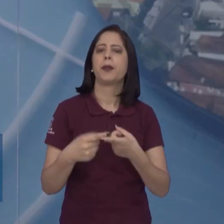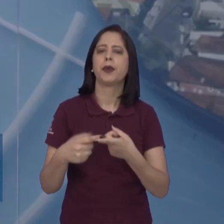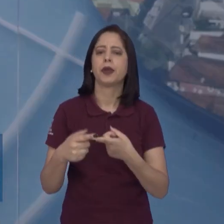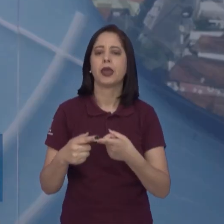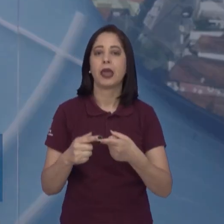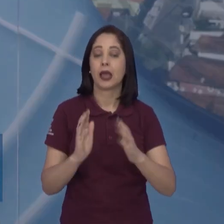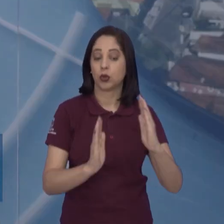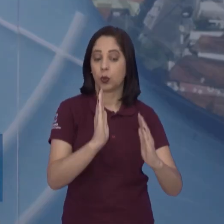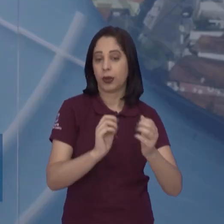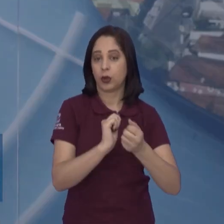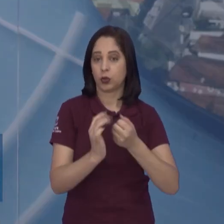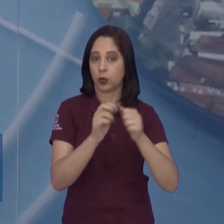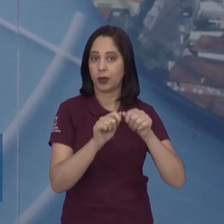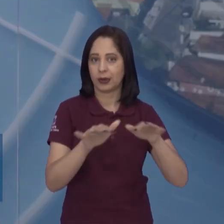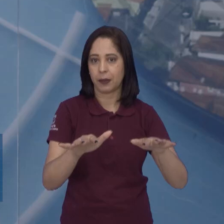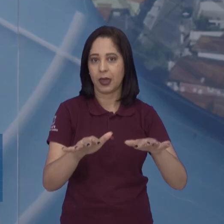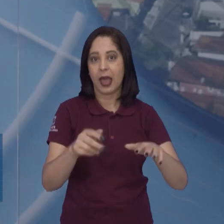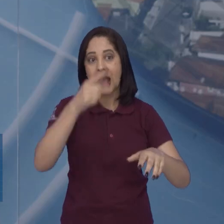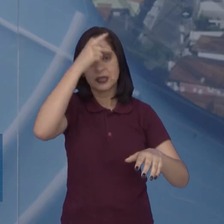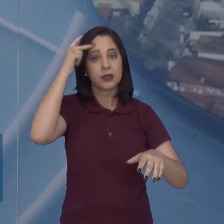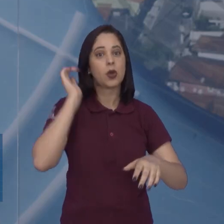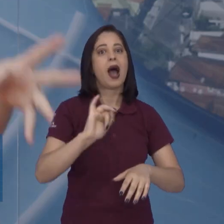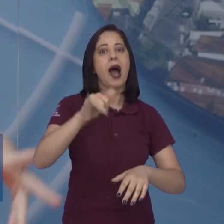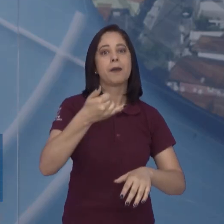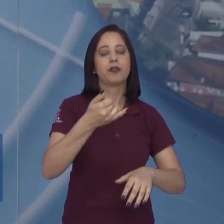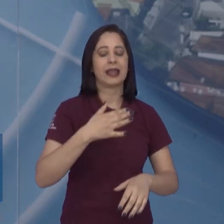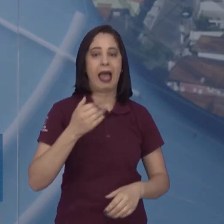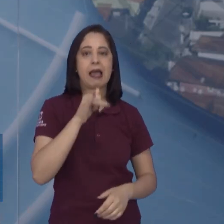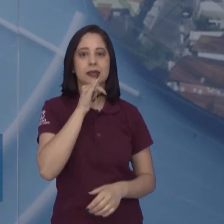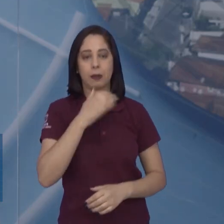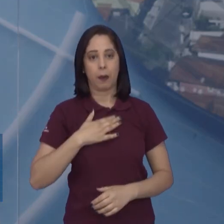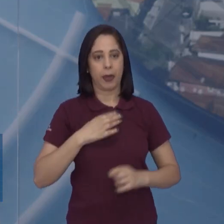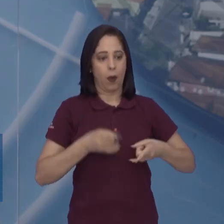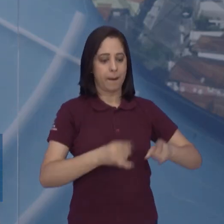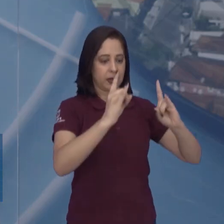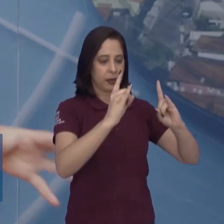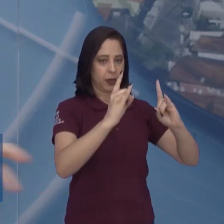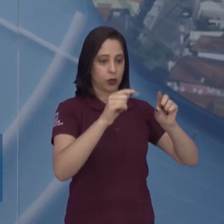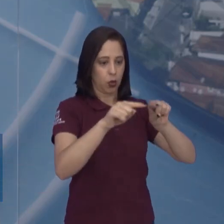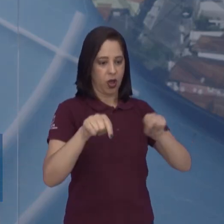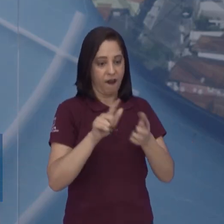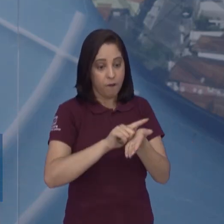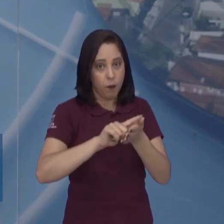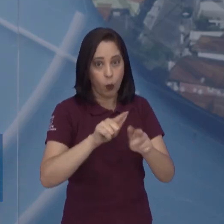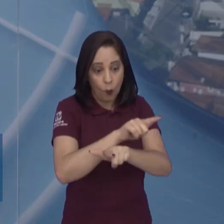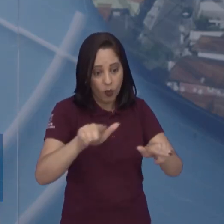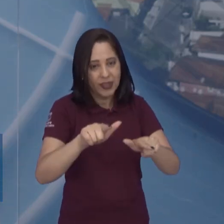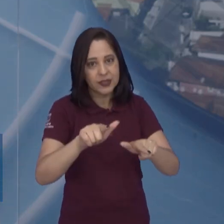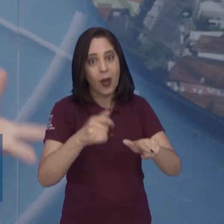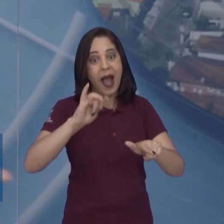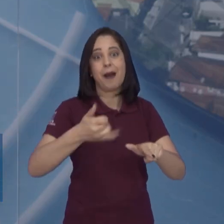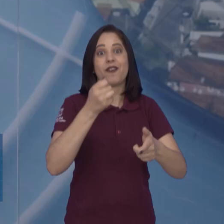depois da pandemia, alugando um quarto ali do seu apartamento que estava vazio. E aí deu problema, que eu digo, com alguns condomínios,